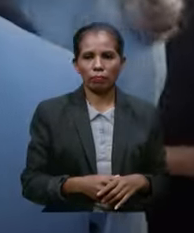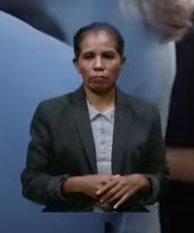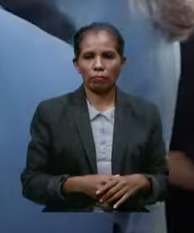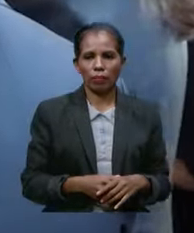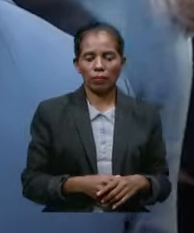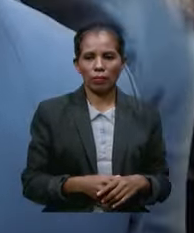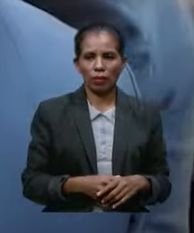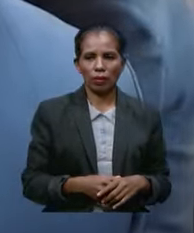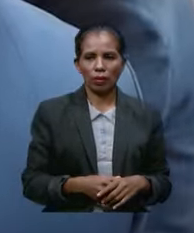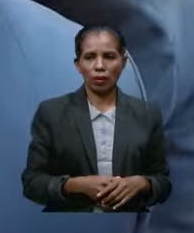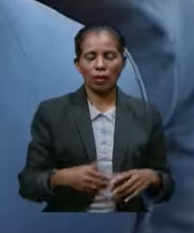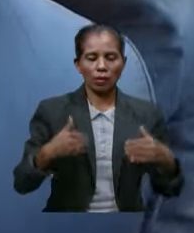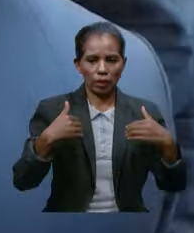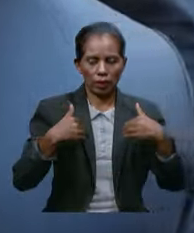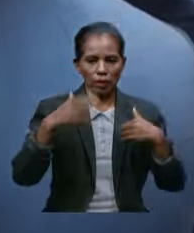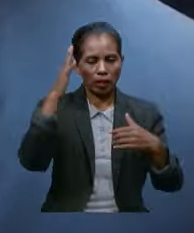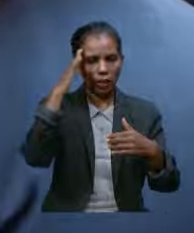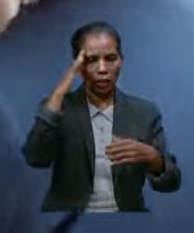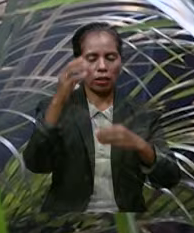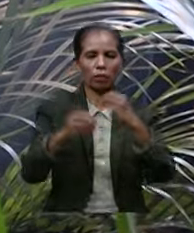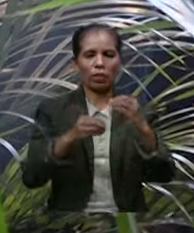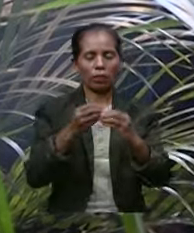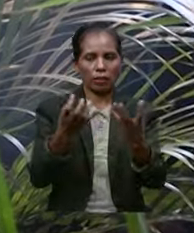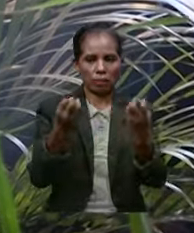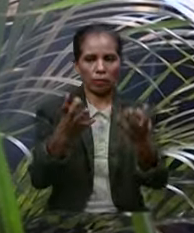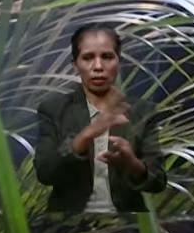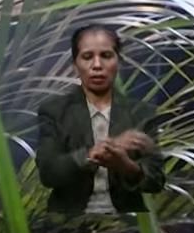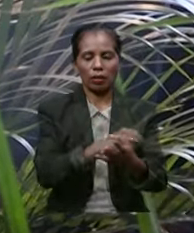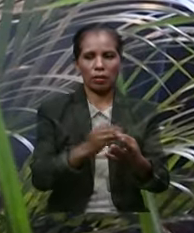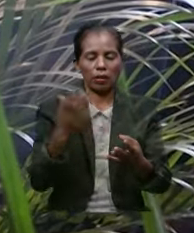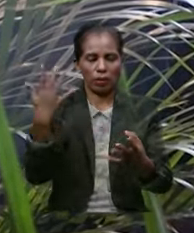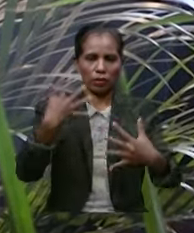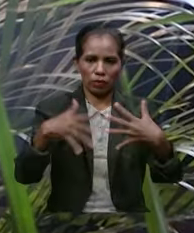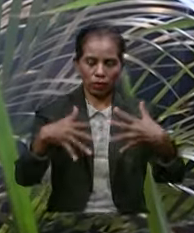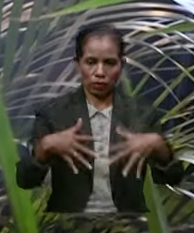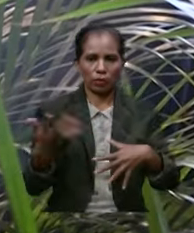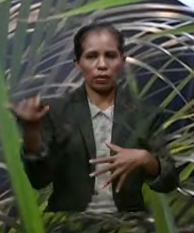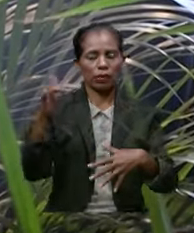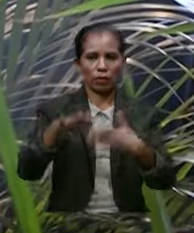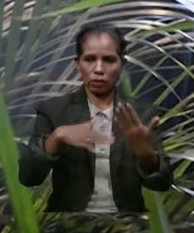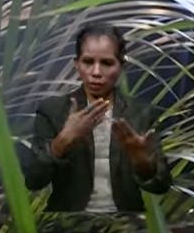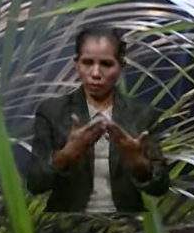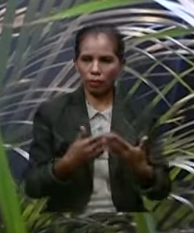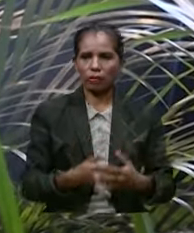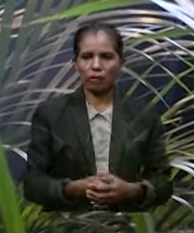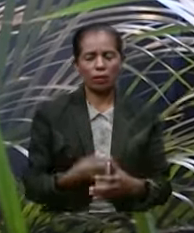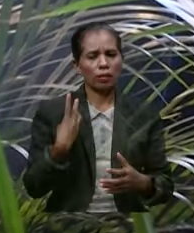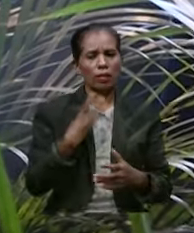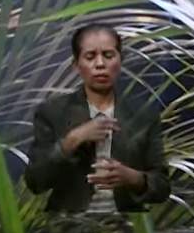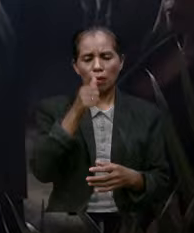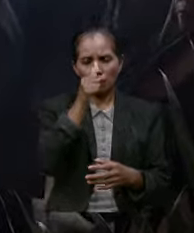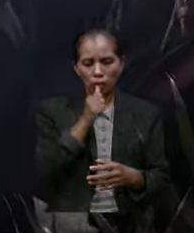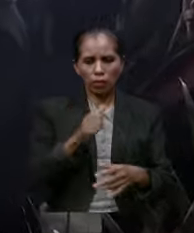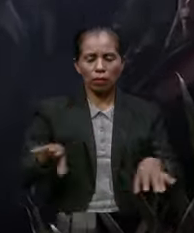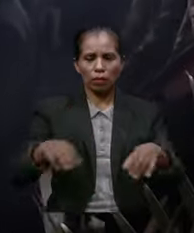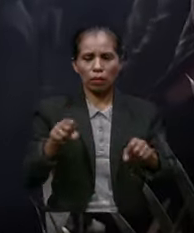De muitas mulheres que morreram durante a guerra. É uma coincidência brutal.